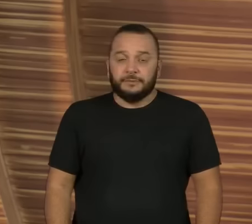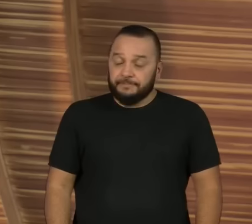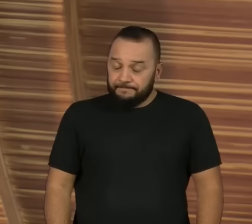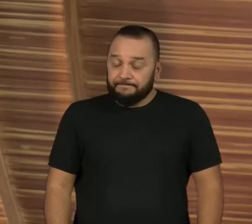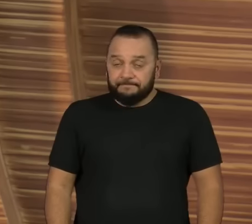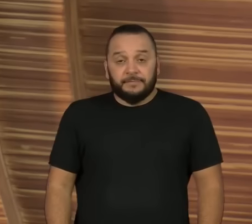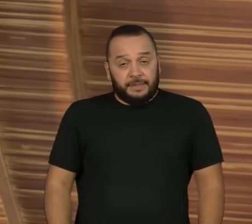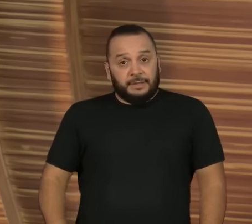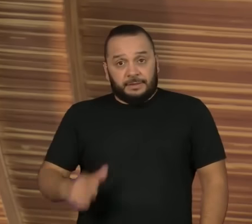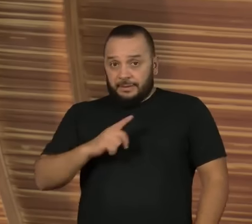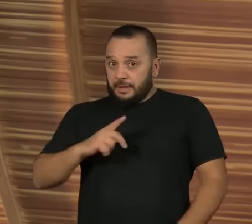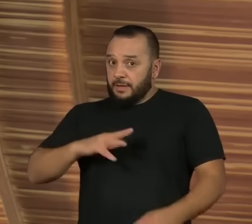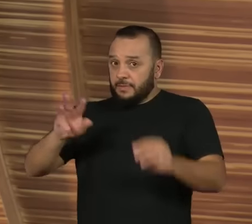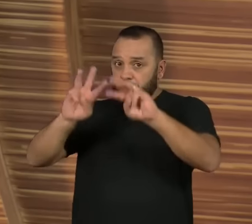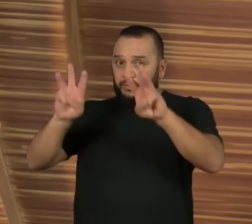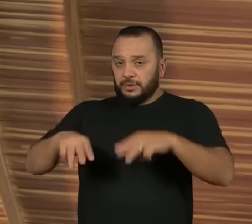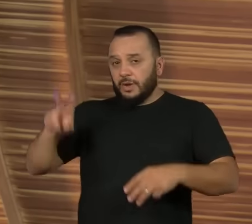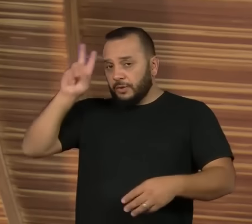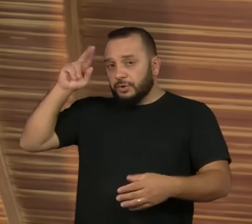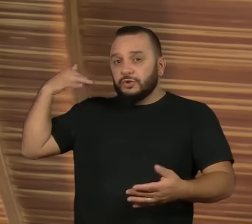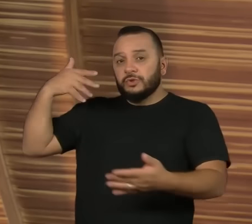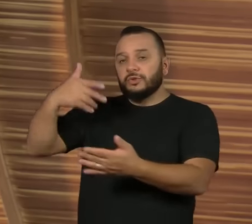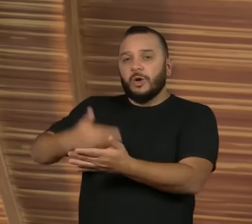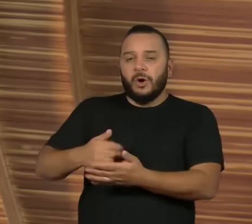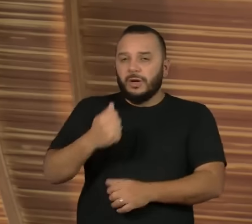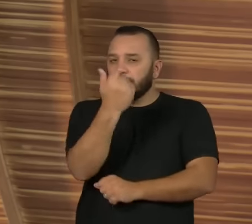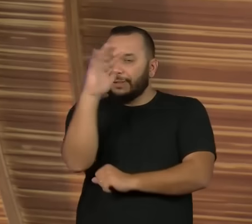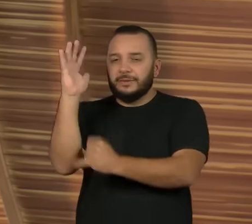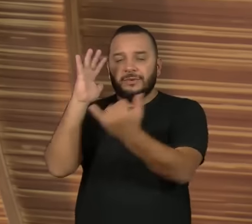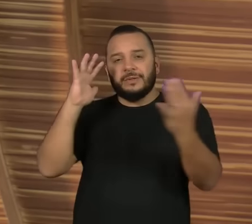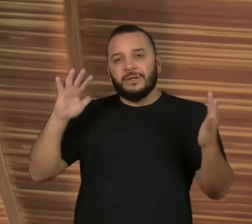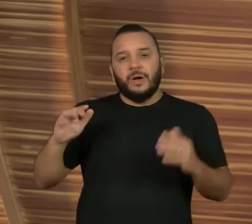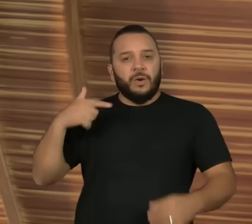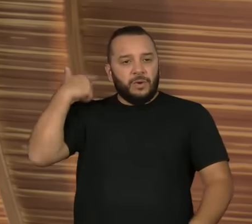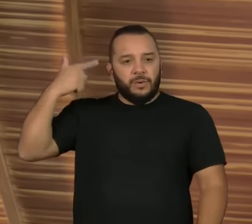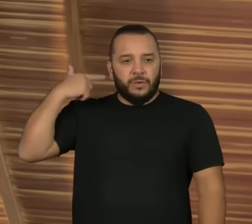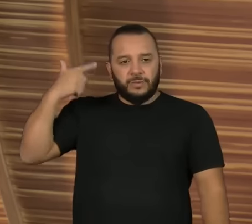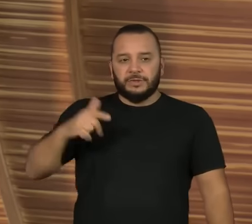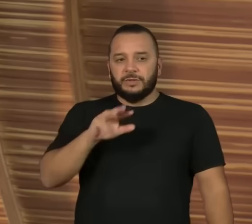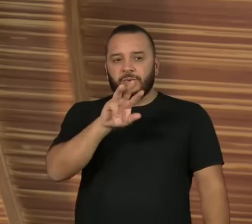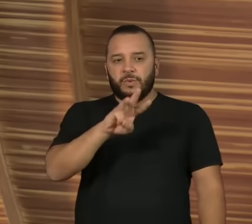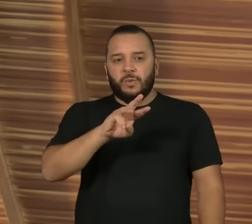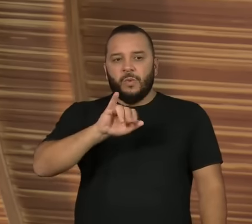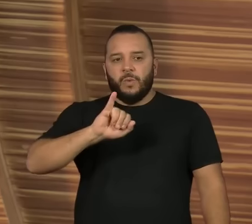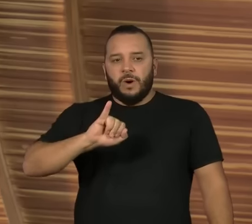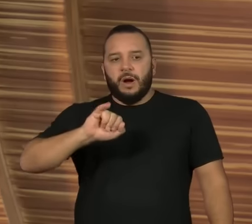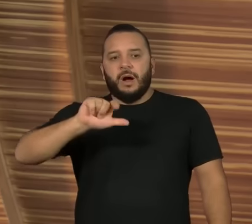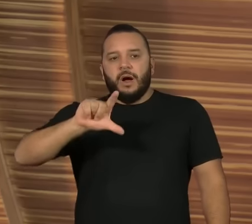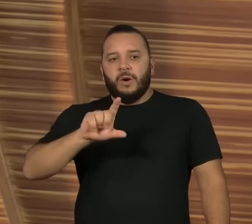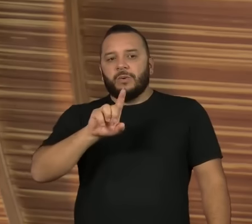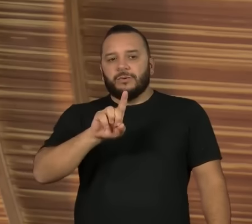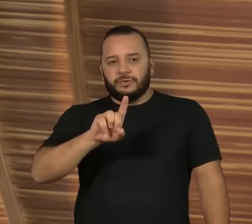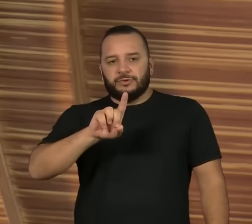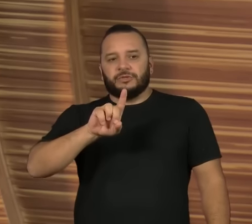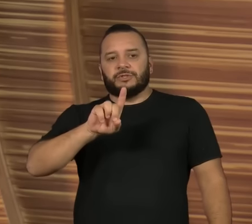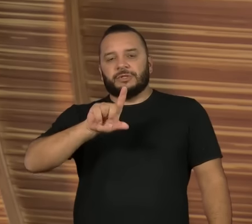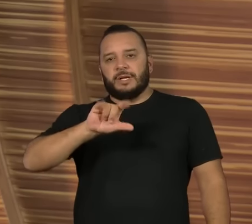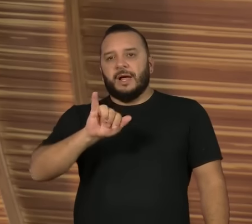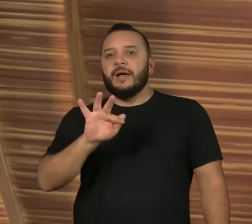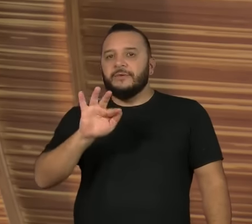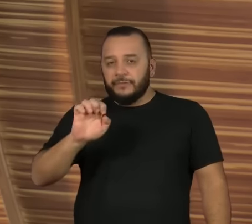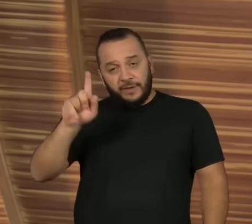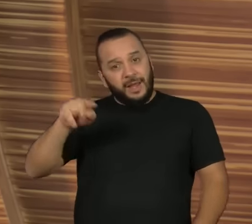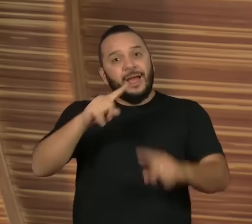Promovido pelo Museu de História Natural de Londres, o Wildlife Photographer of the Year é um dos concursos mais importantes do mundo